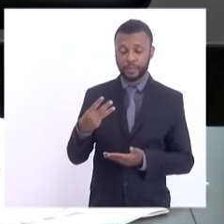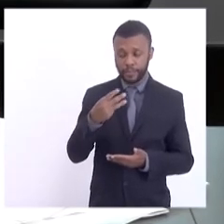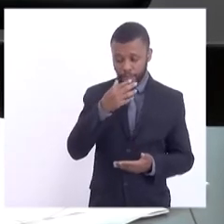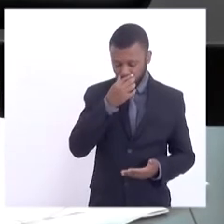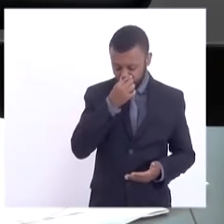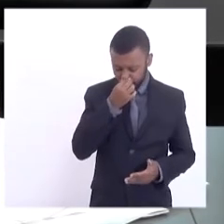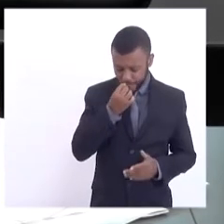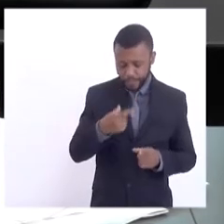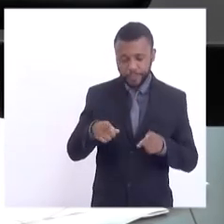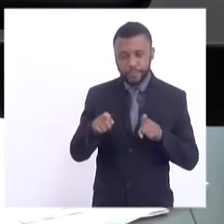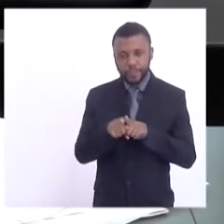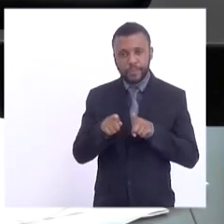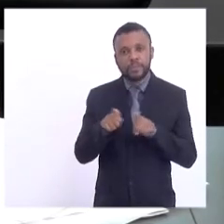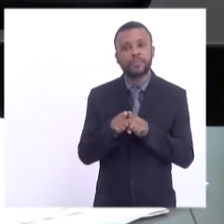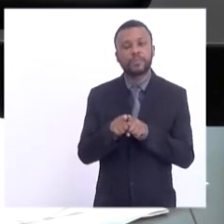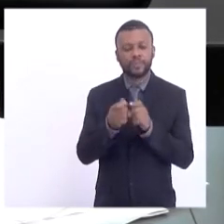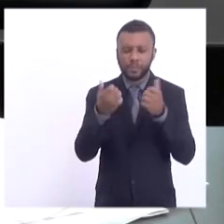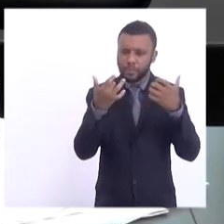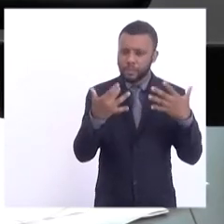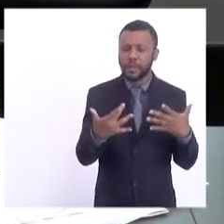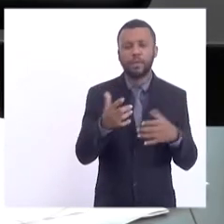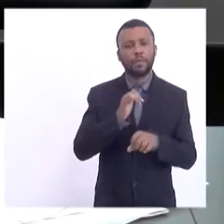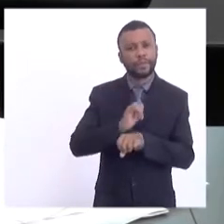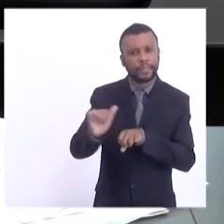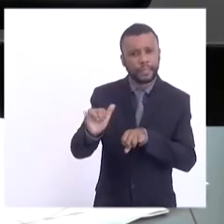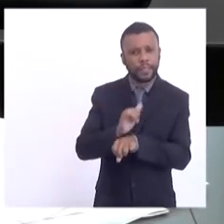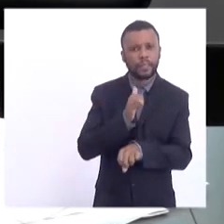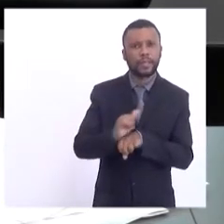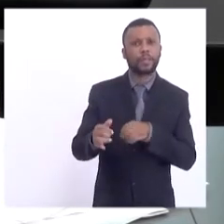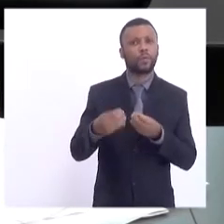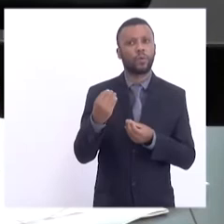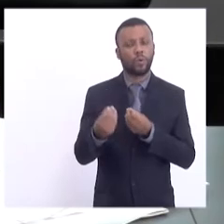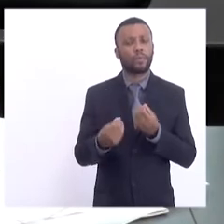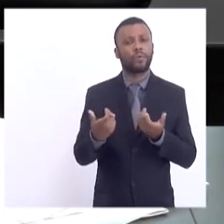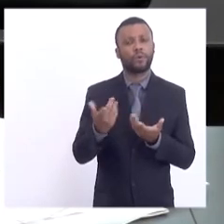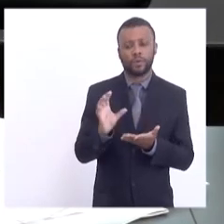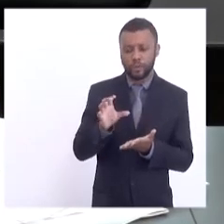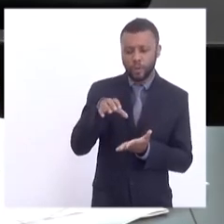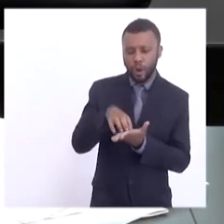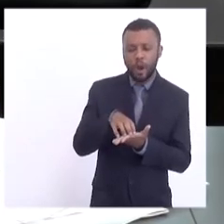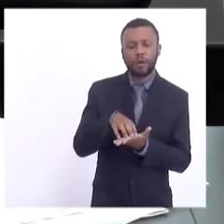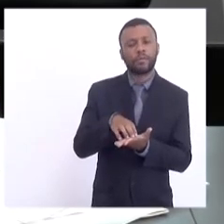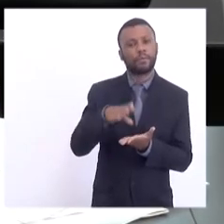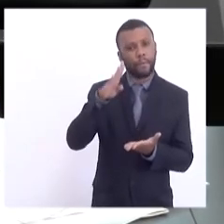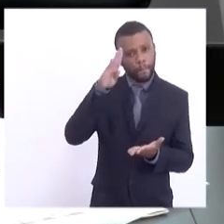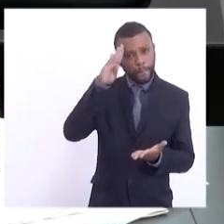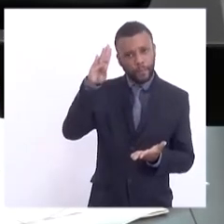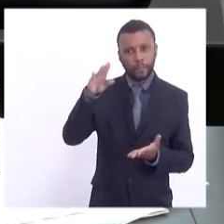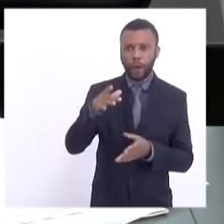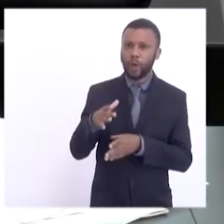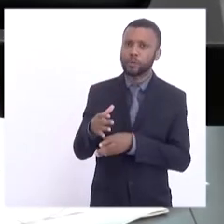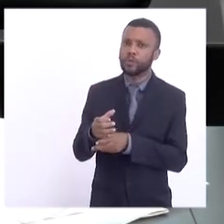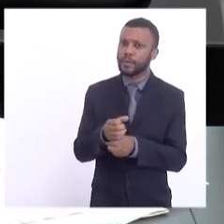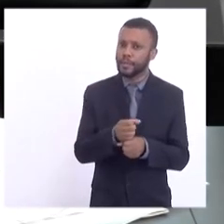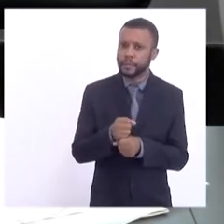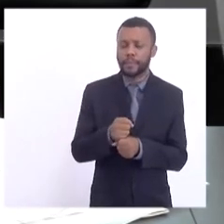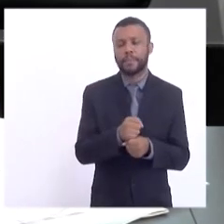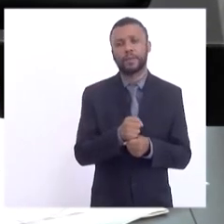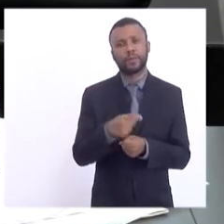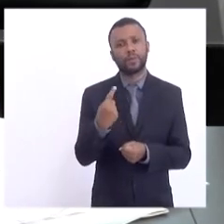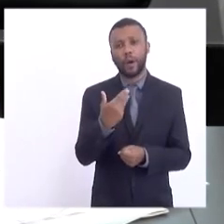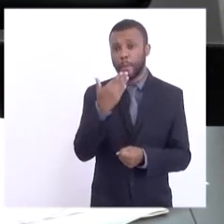até para ampliar um pouquinho a nossa estratégia é um órgão de central de orçamento a gente até